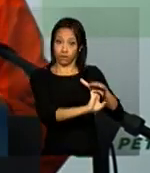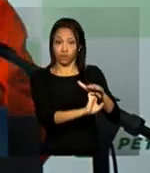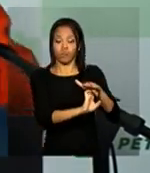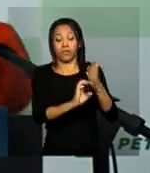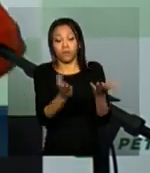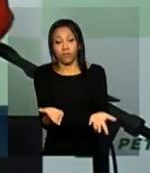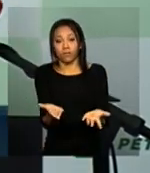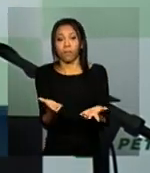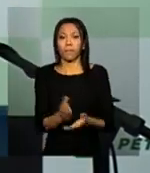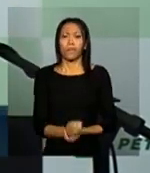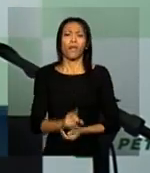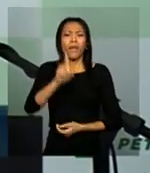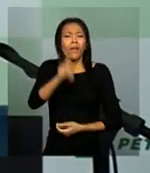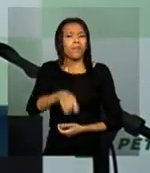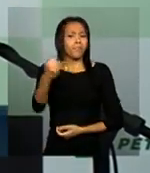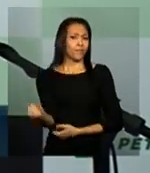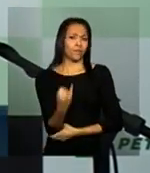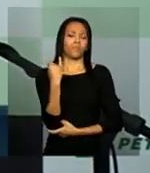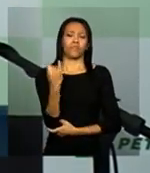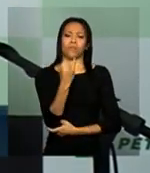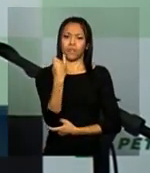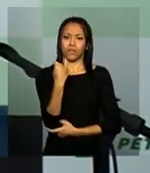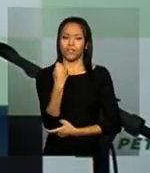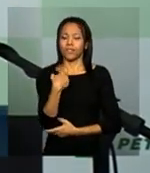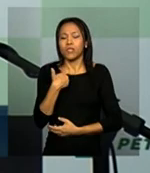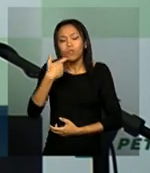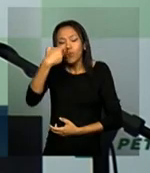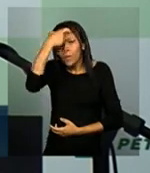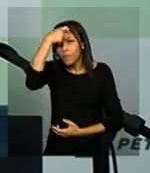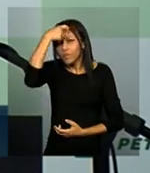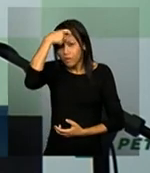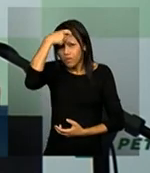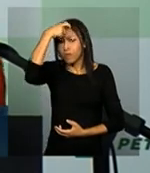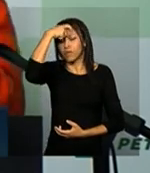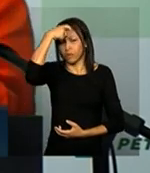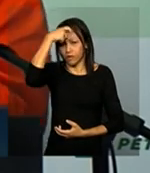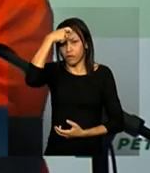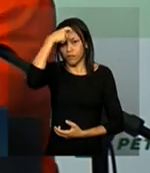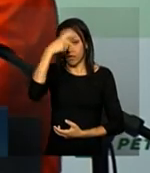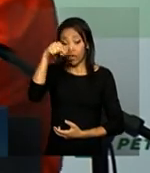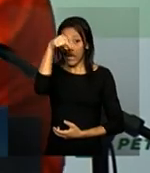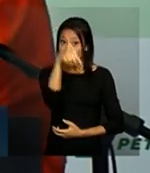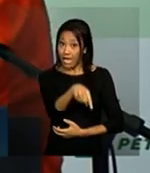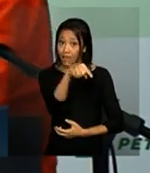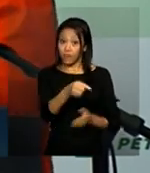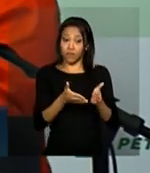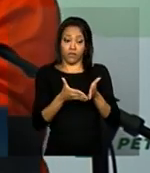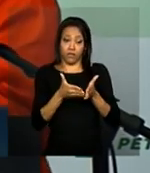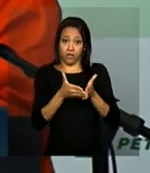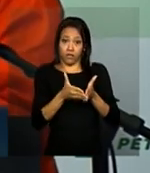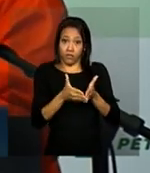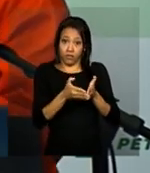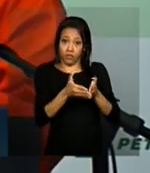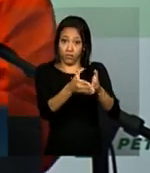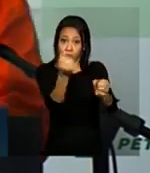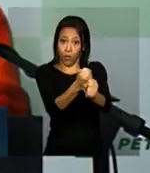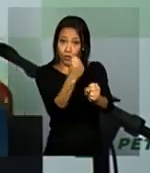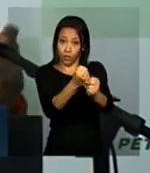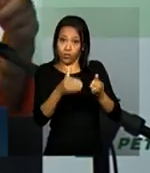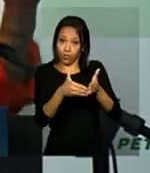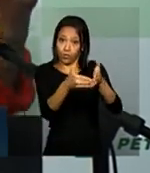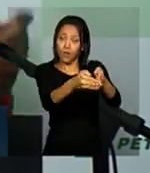Portanto, é importante a gente ter na cabeça isso. Esse estaleiro está aqui, não é